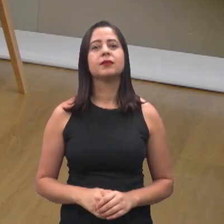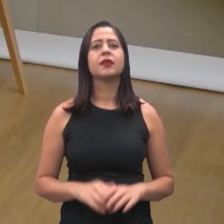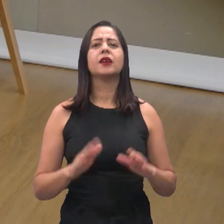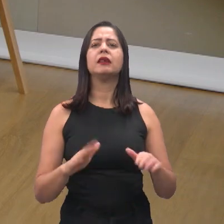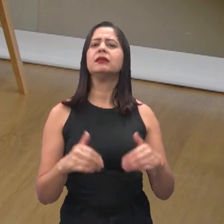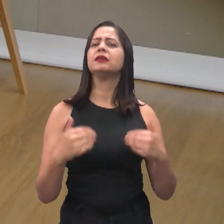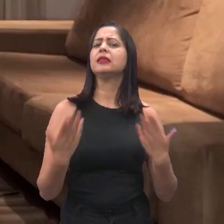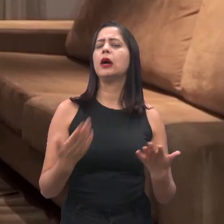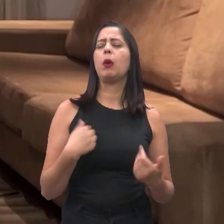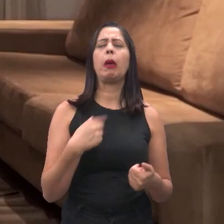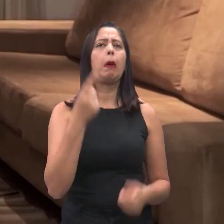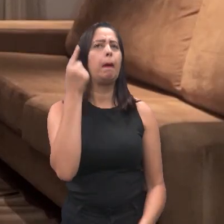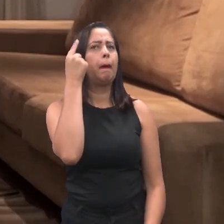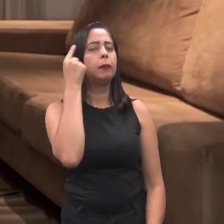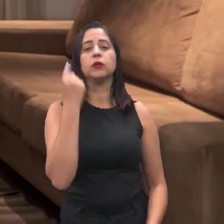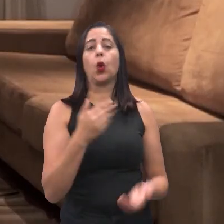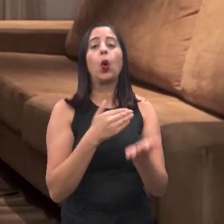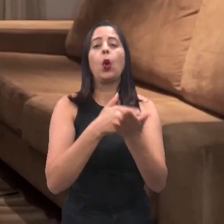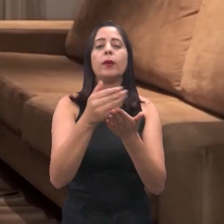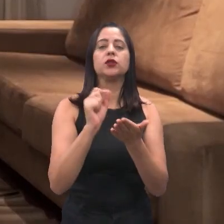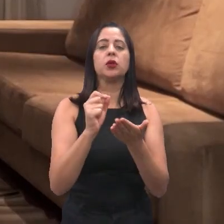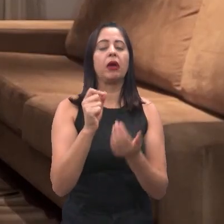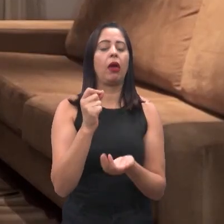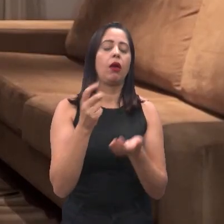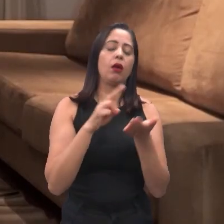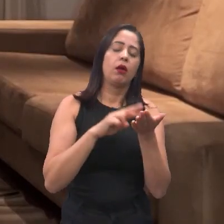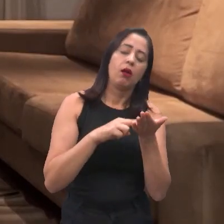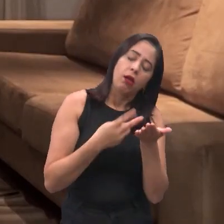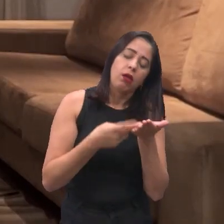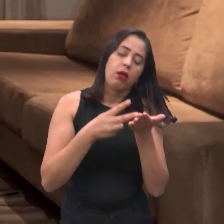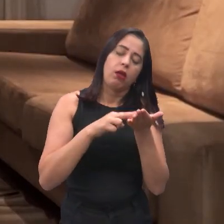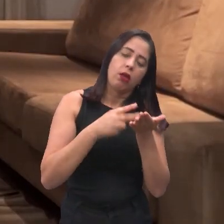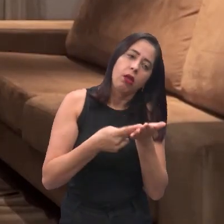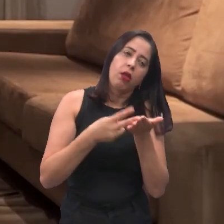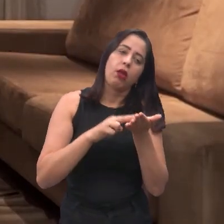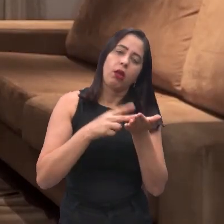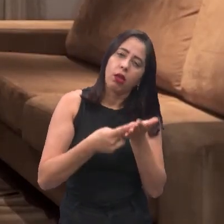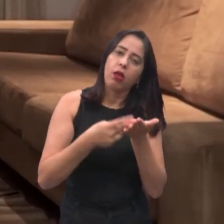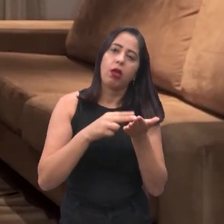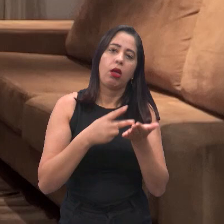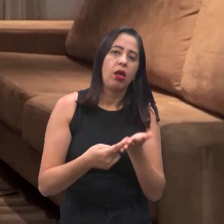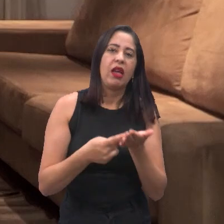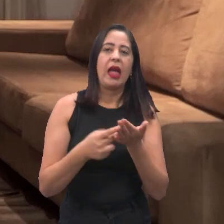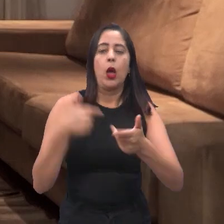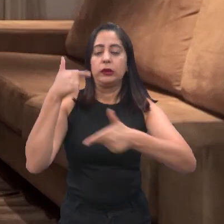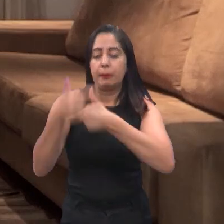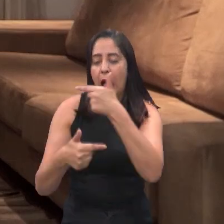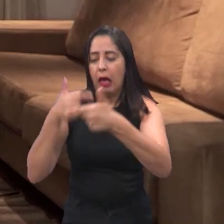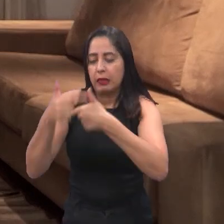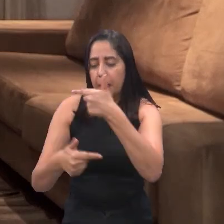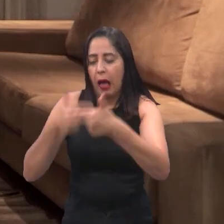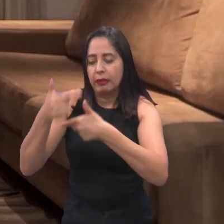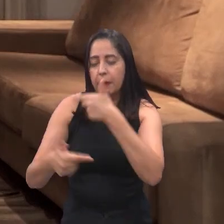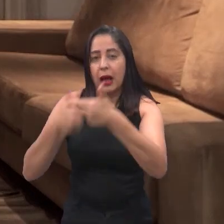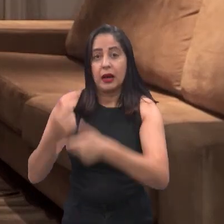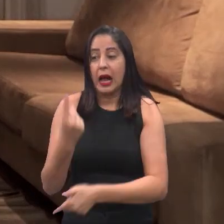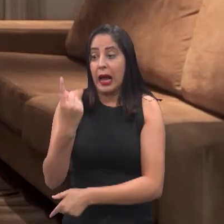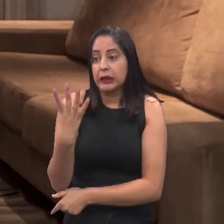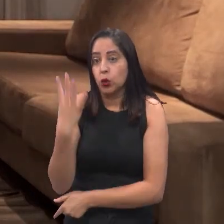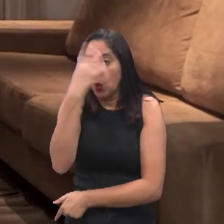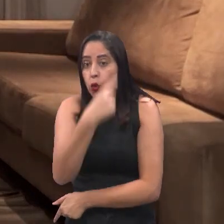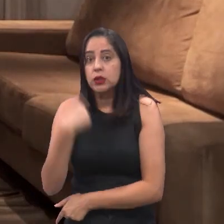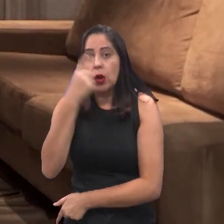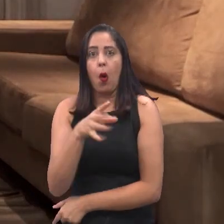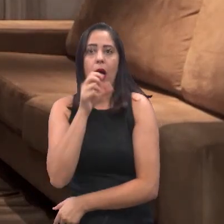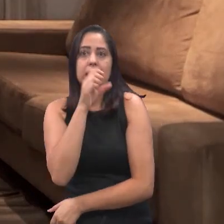momento, eu tinha insônia, não conseguia dormir direito, trabalhava aproximadamente 14 horas por dia, sábado e